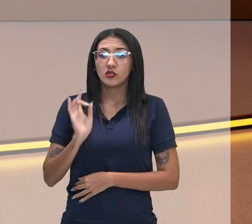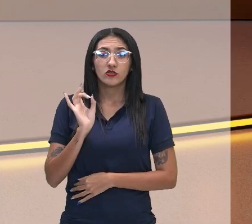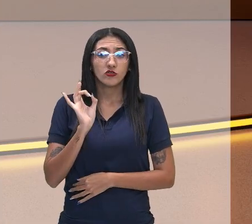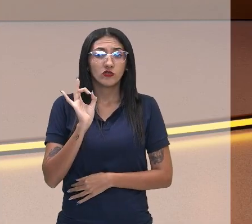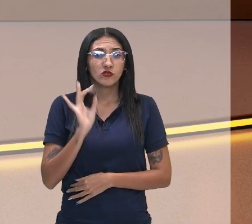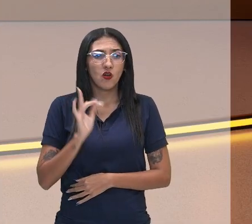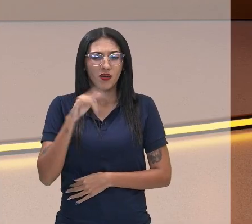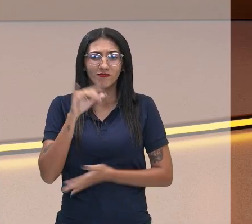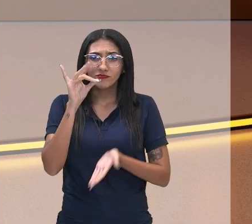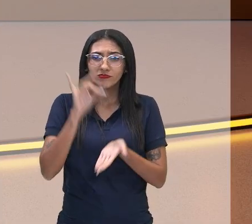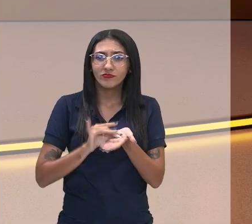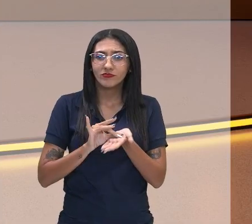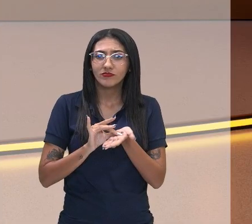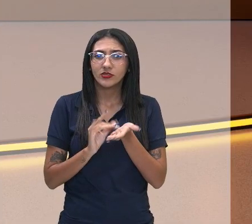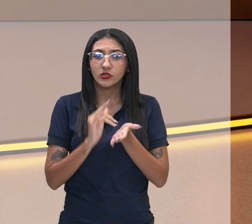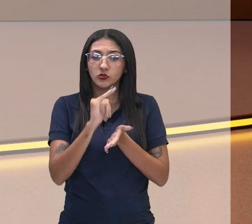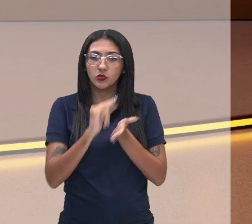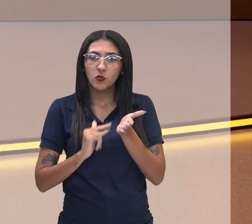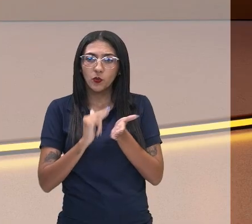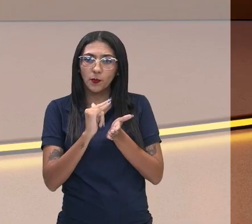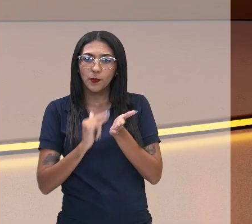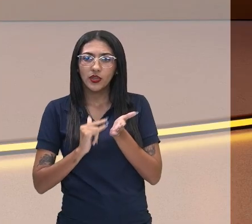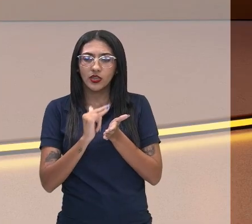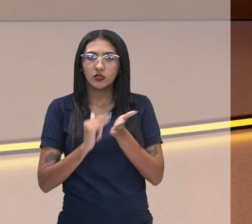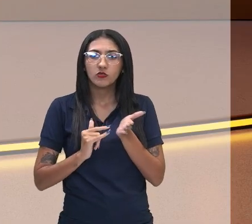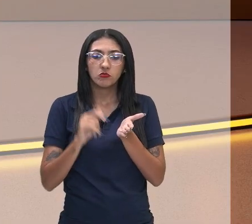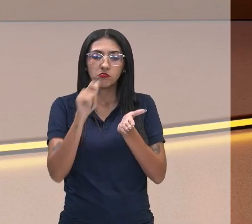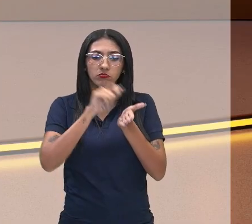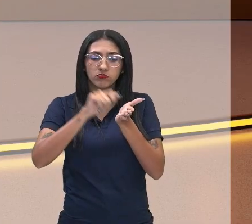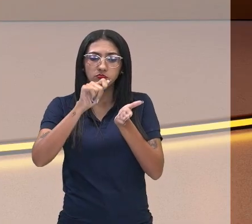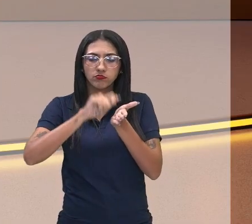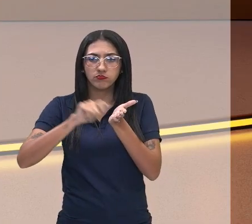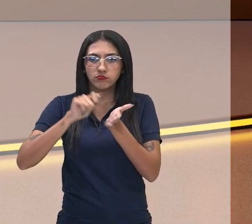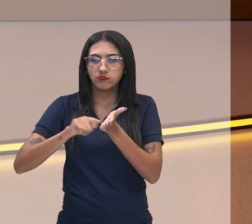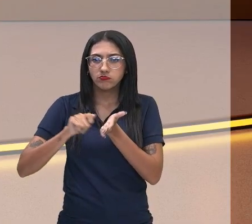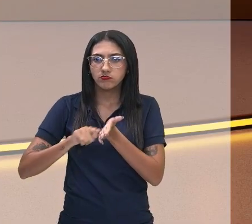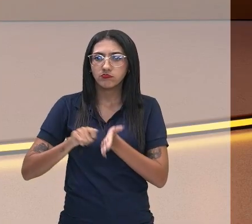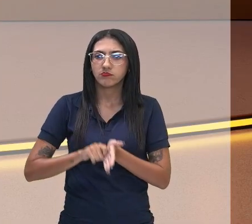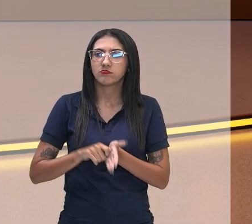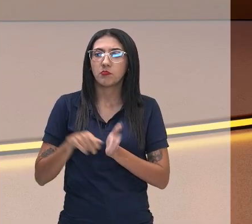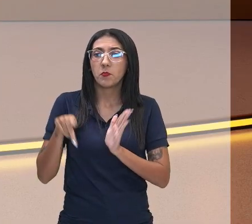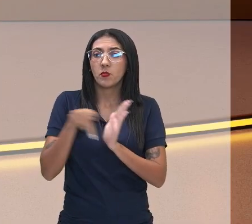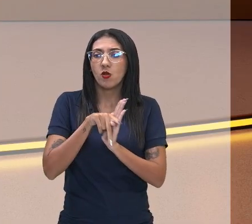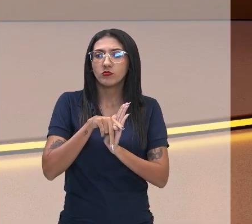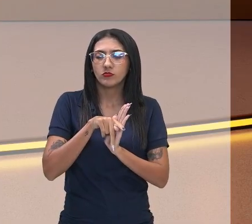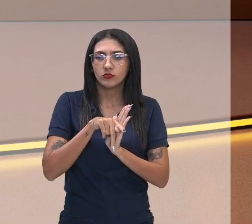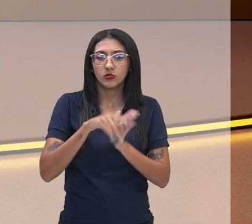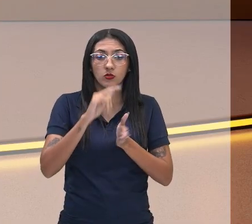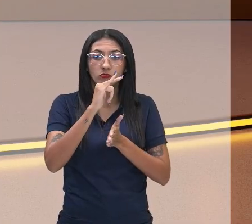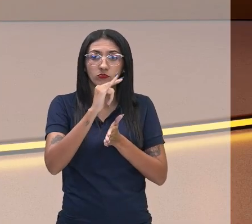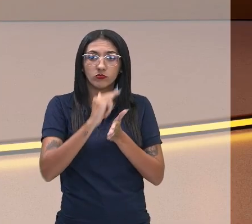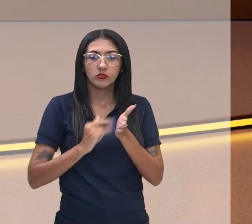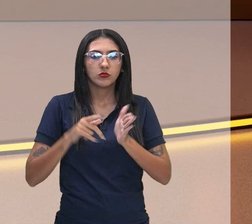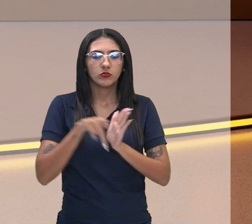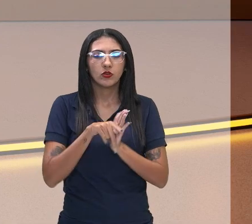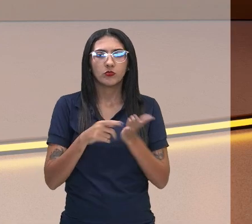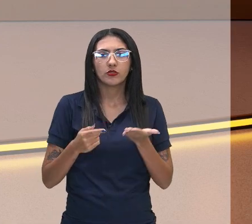considerados documentos os escritos oficiais, documentos de